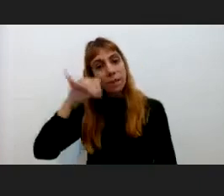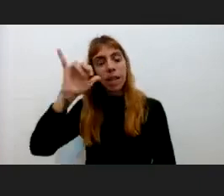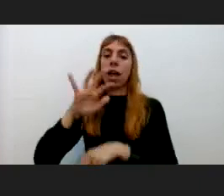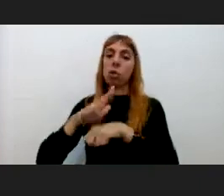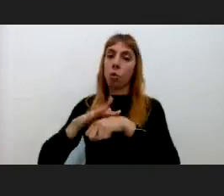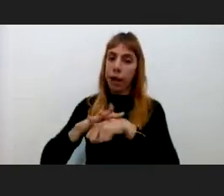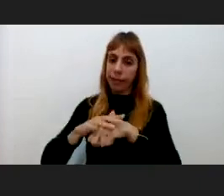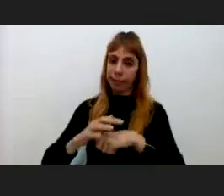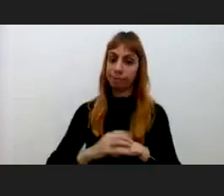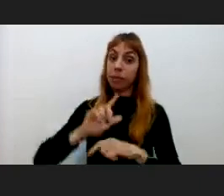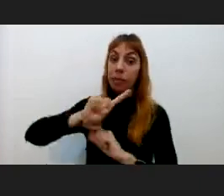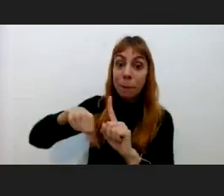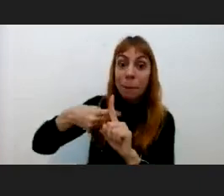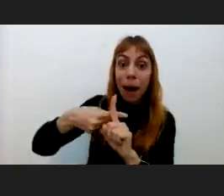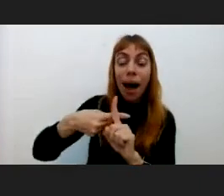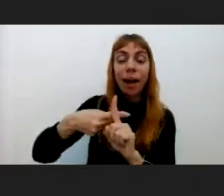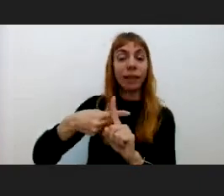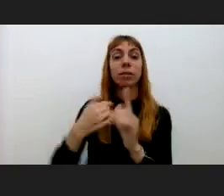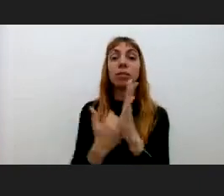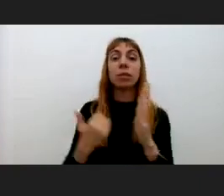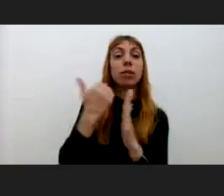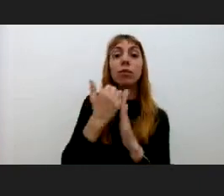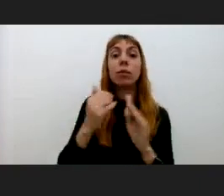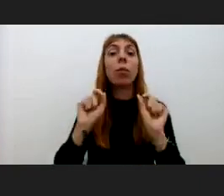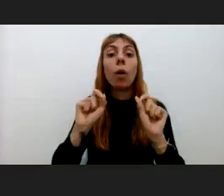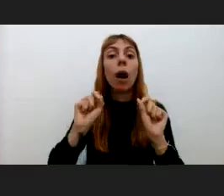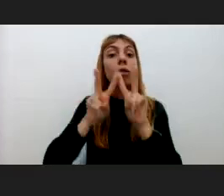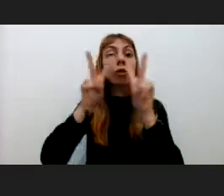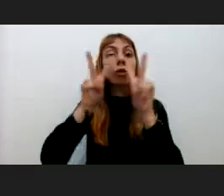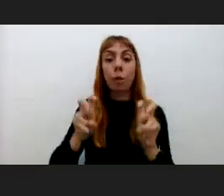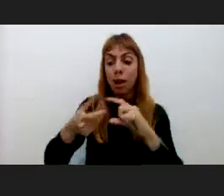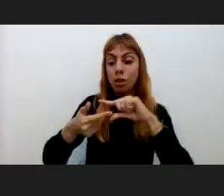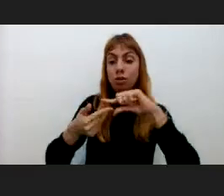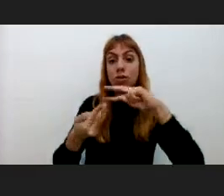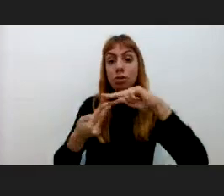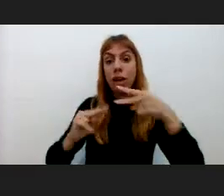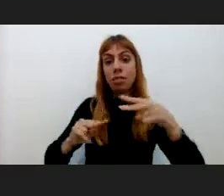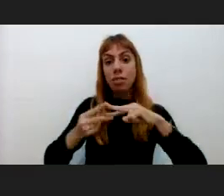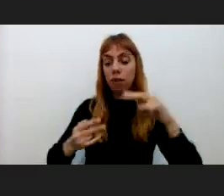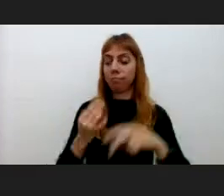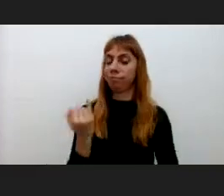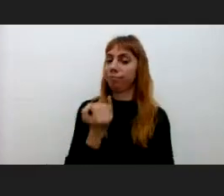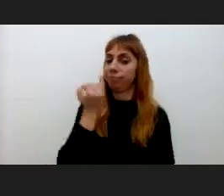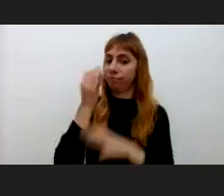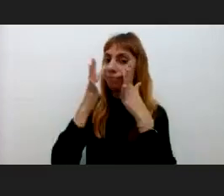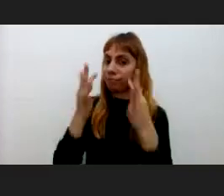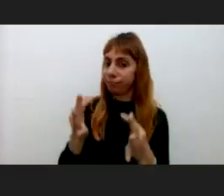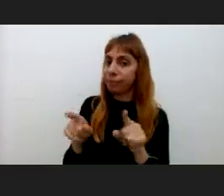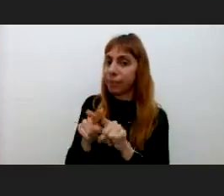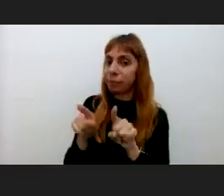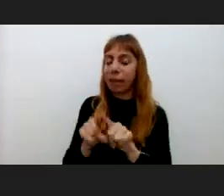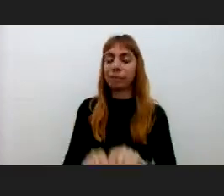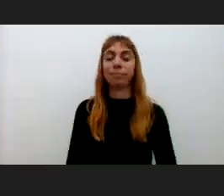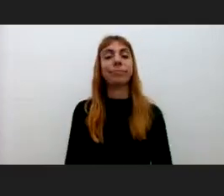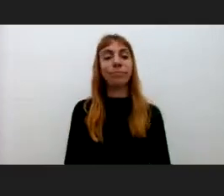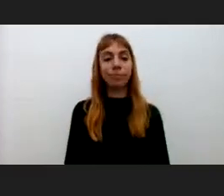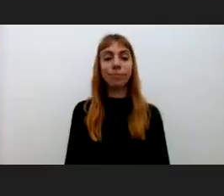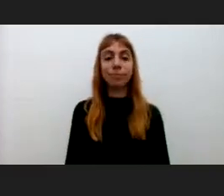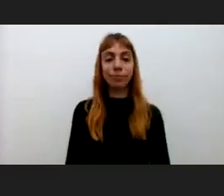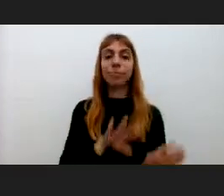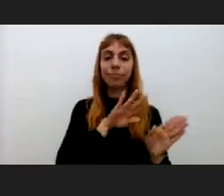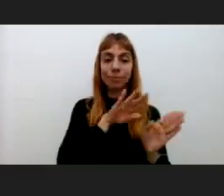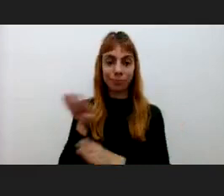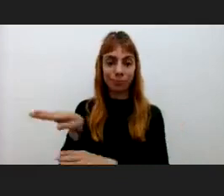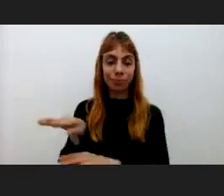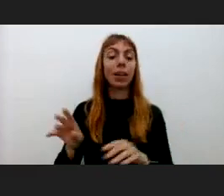para vocês é importante. O corpo e a rotina. Então, sedentarismo,